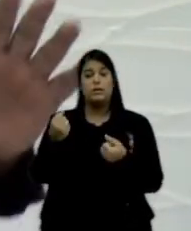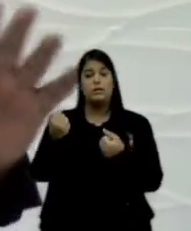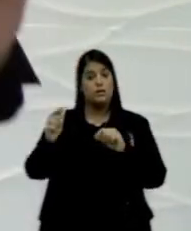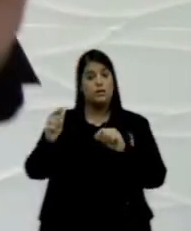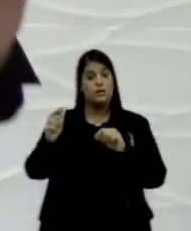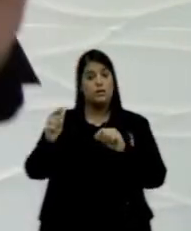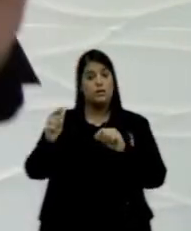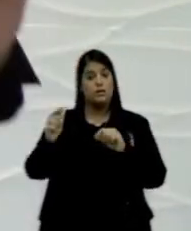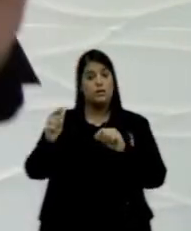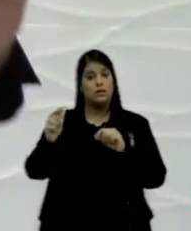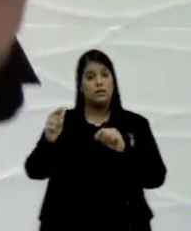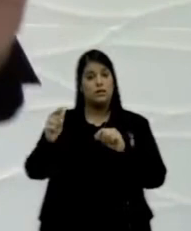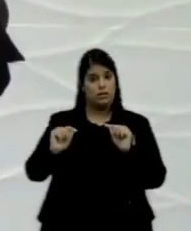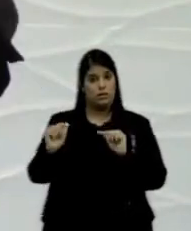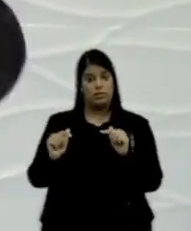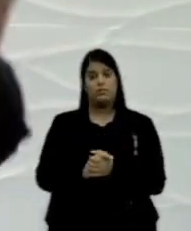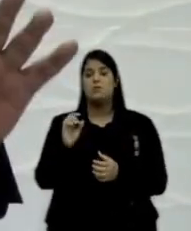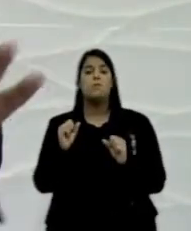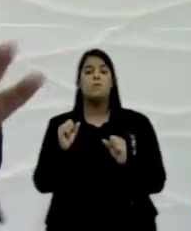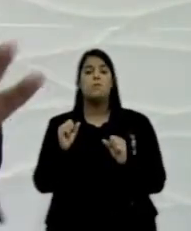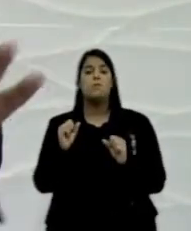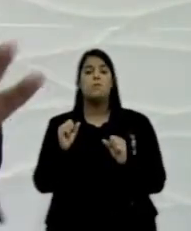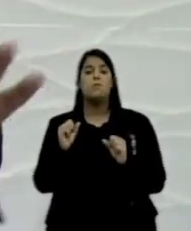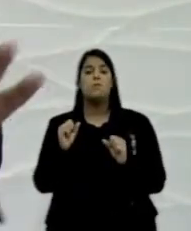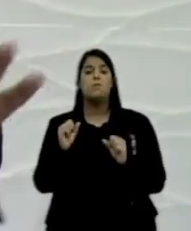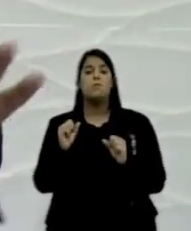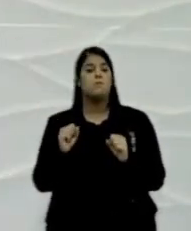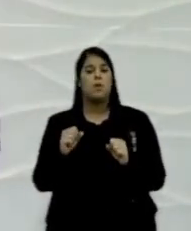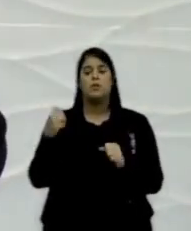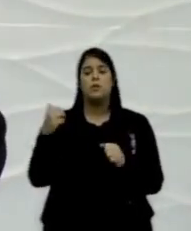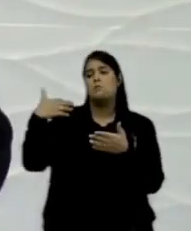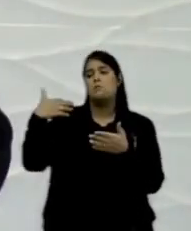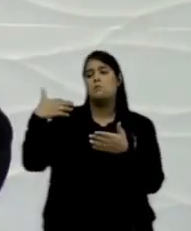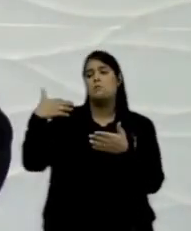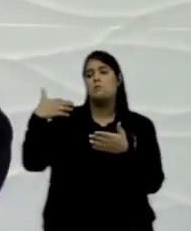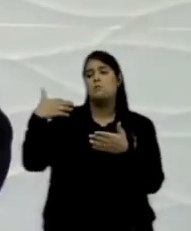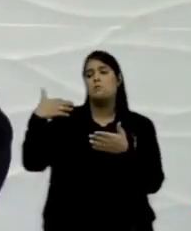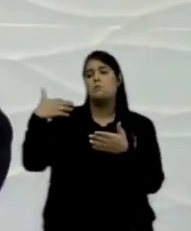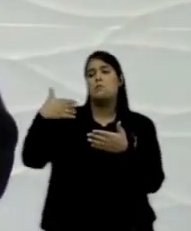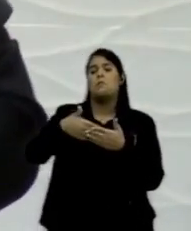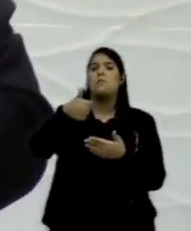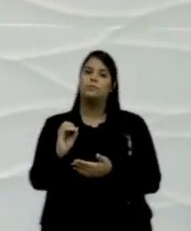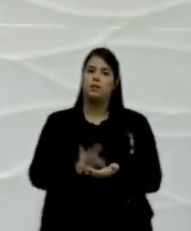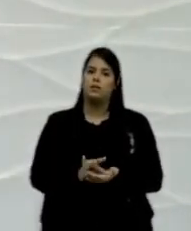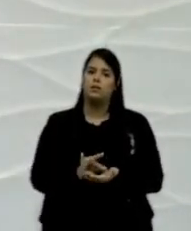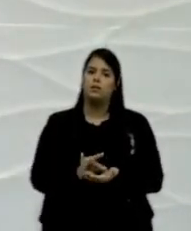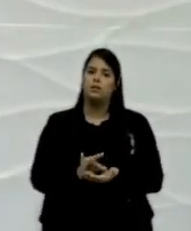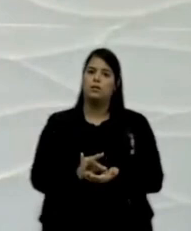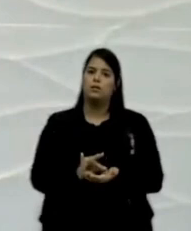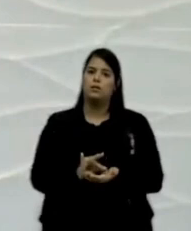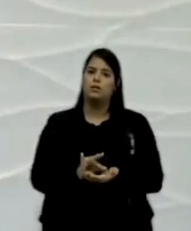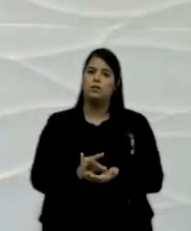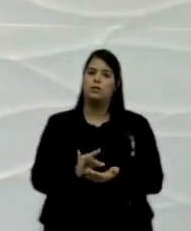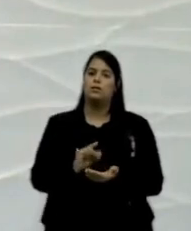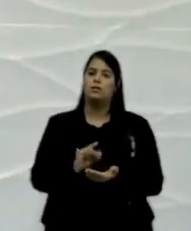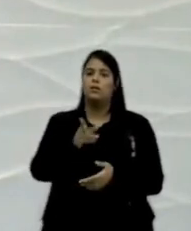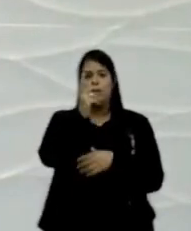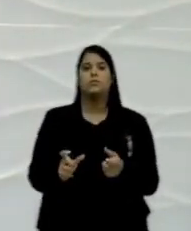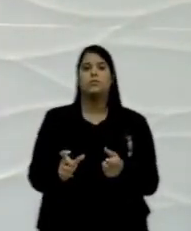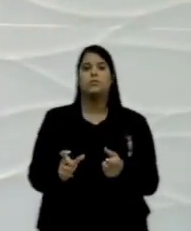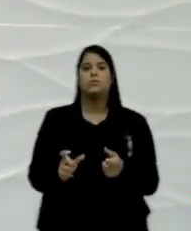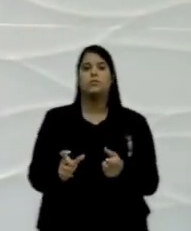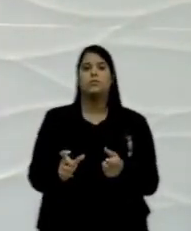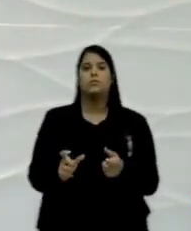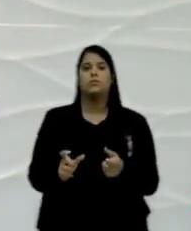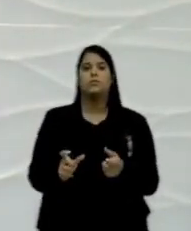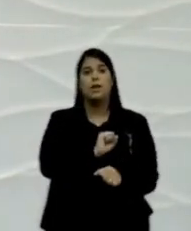só pode de 10 anos para cá. Que eu fiz aquele movimento aqui, realmente o pessoal estava se deslocando, já estava parando sem